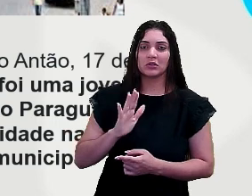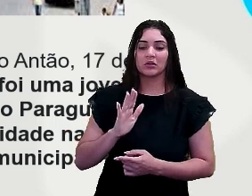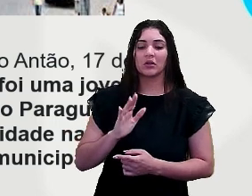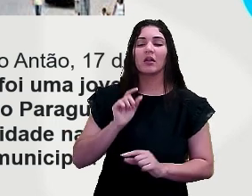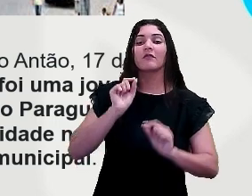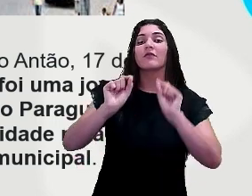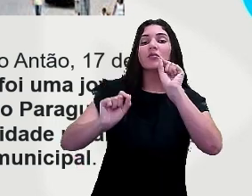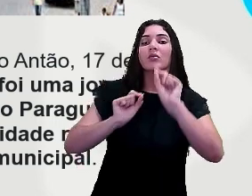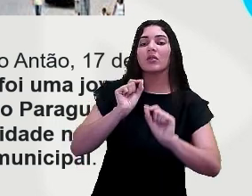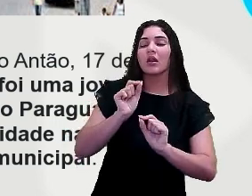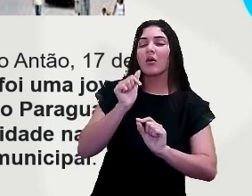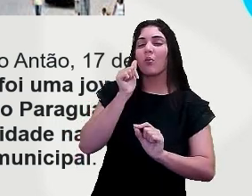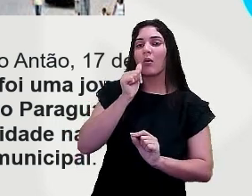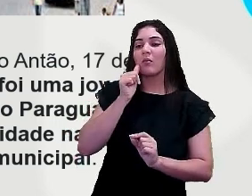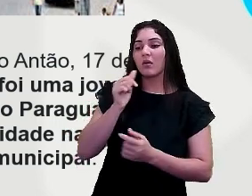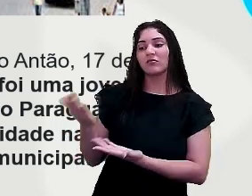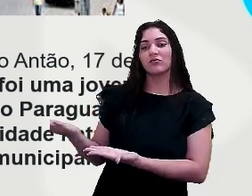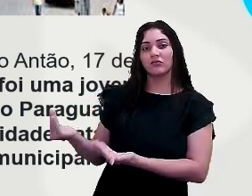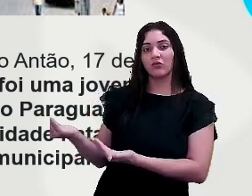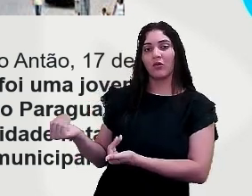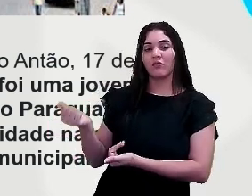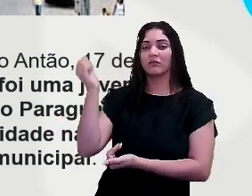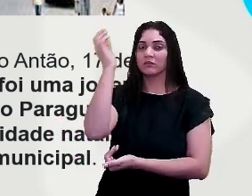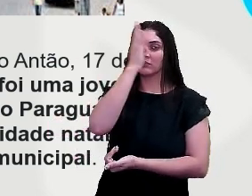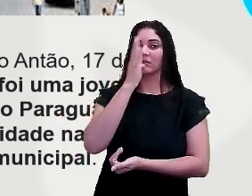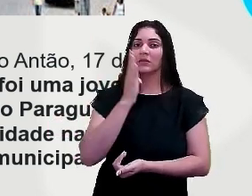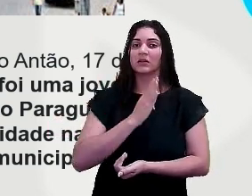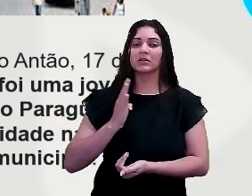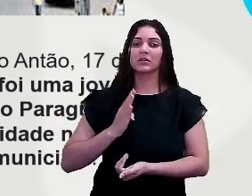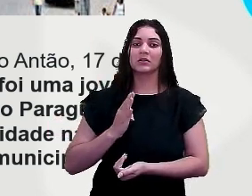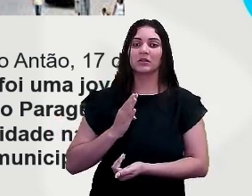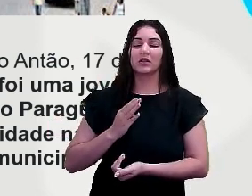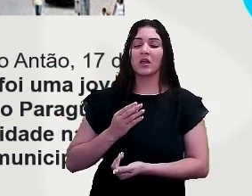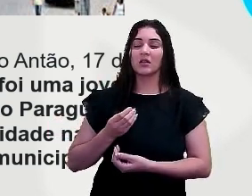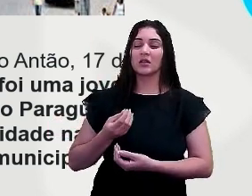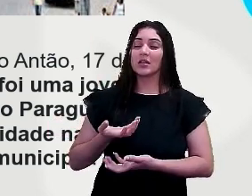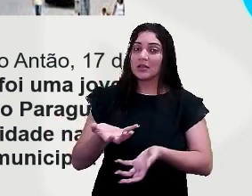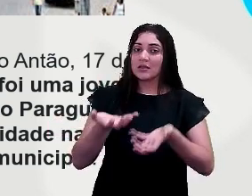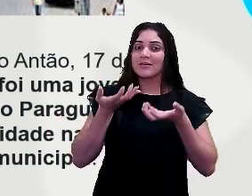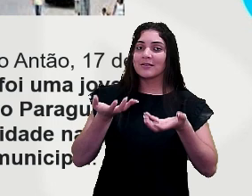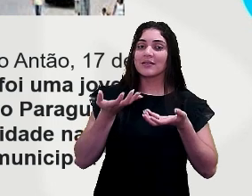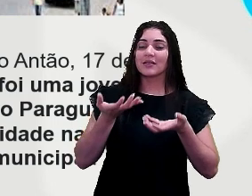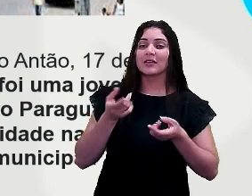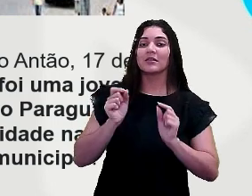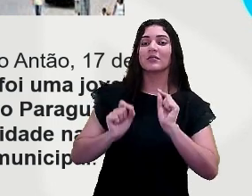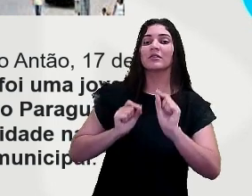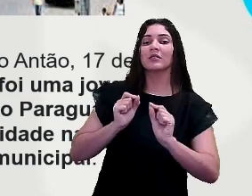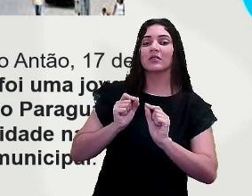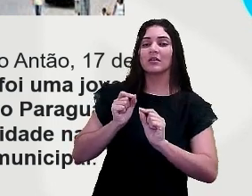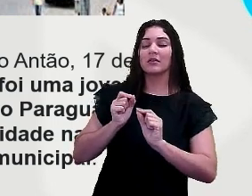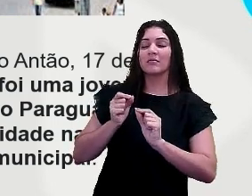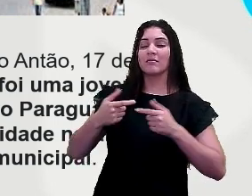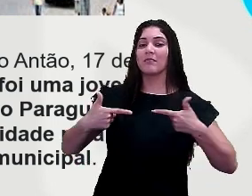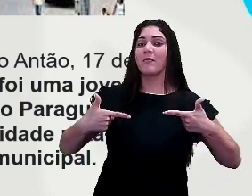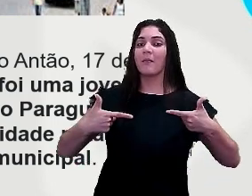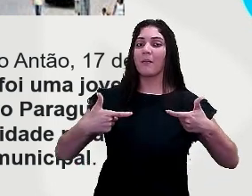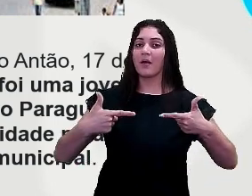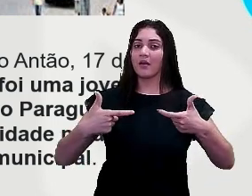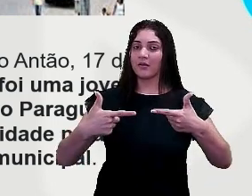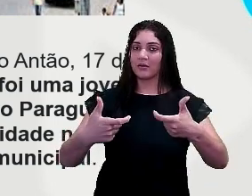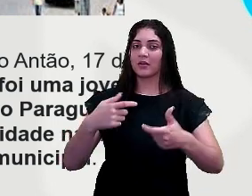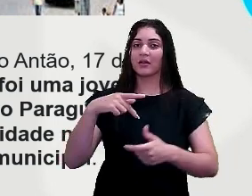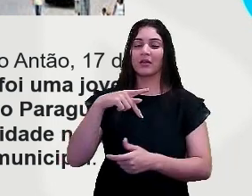uma jovem brasileira, tá? Que se ofereceu para ir para a Guerra do